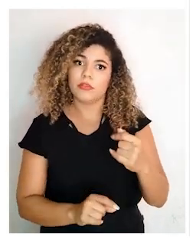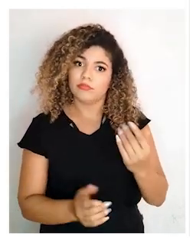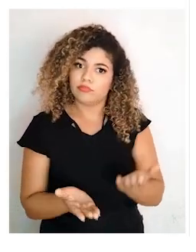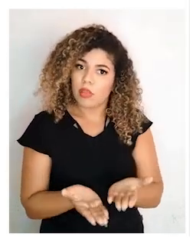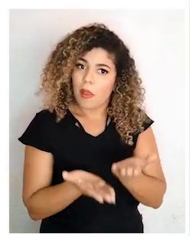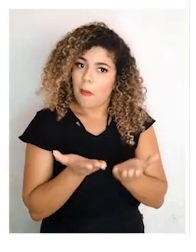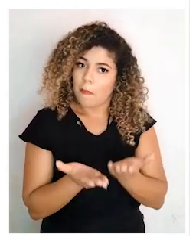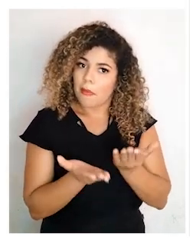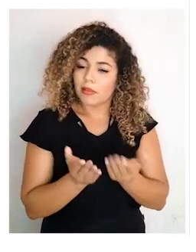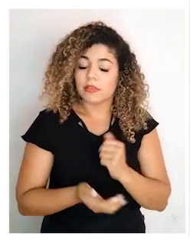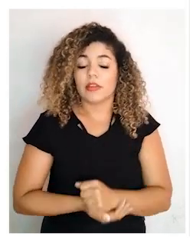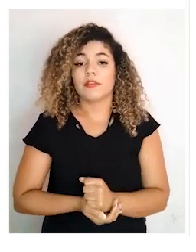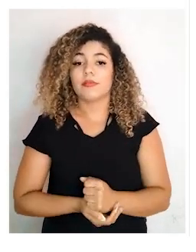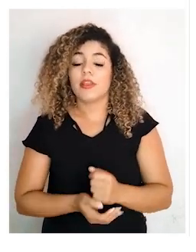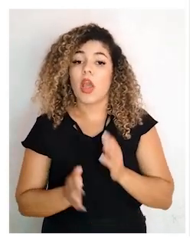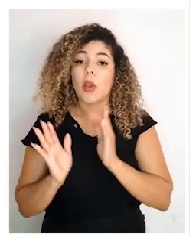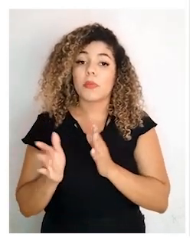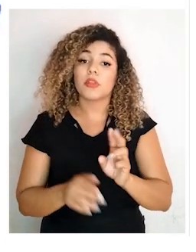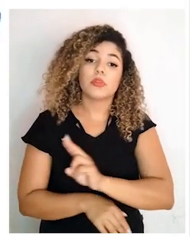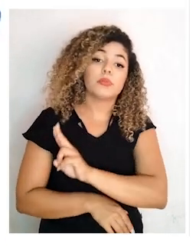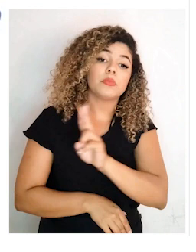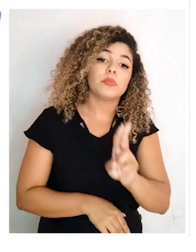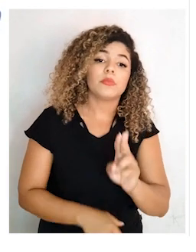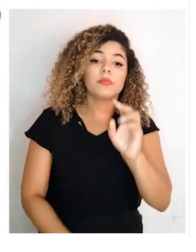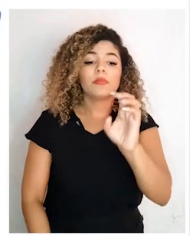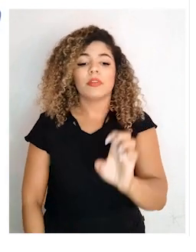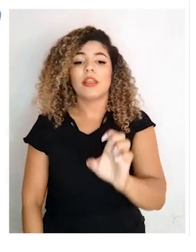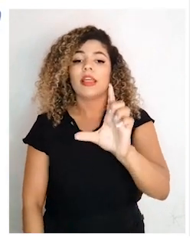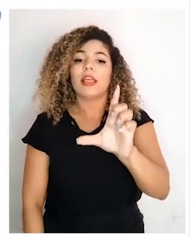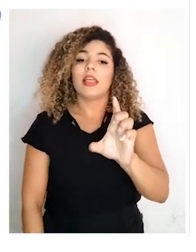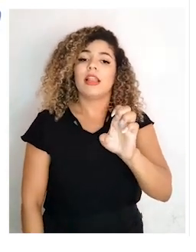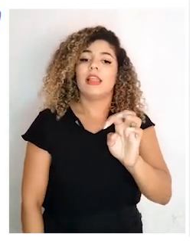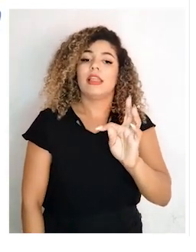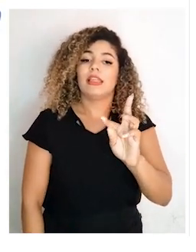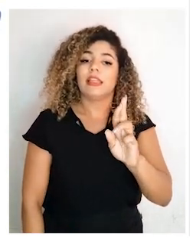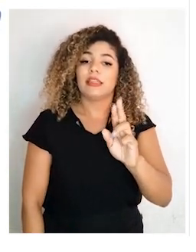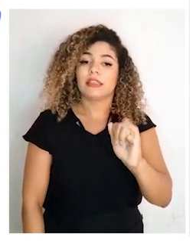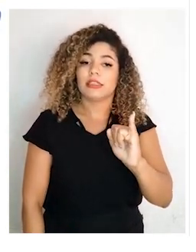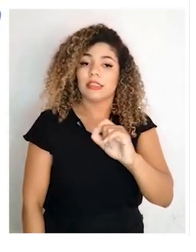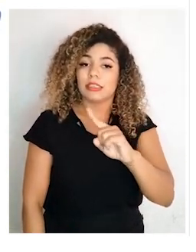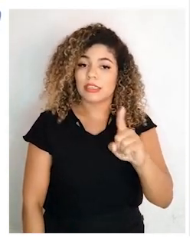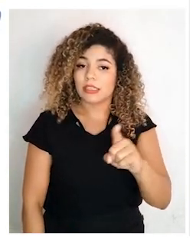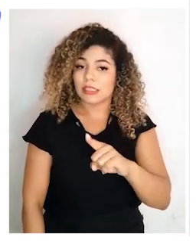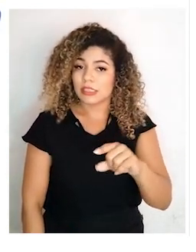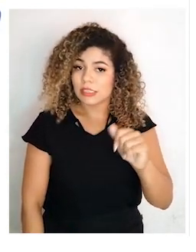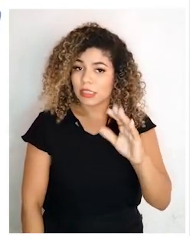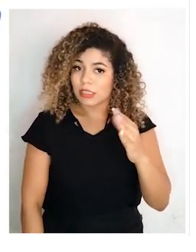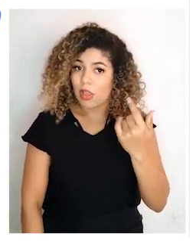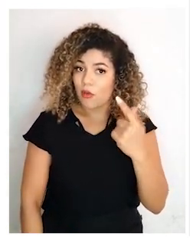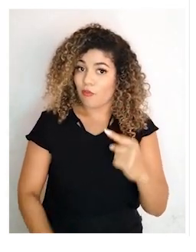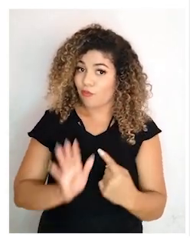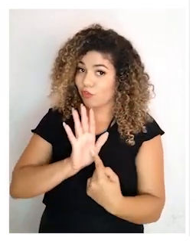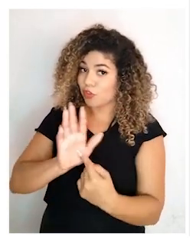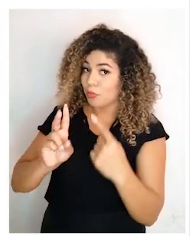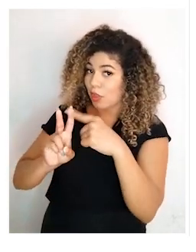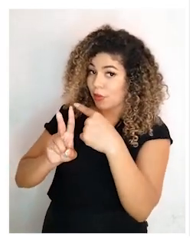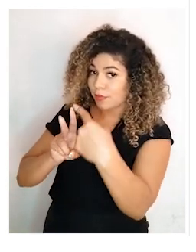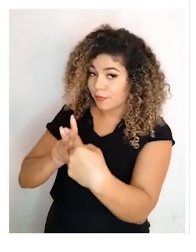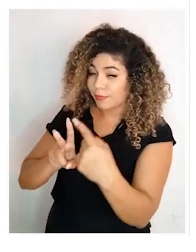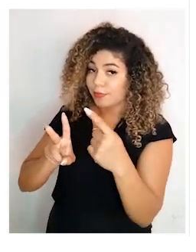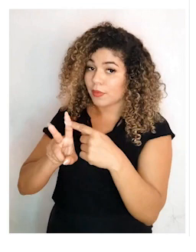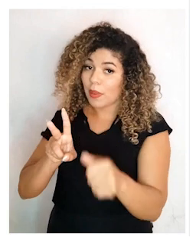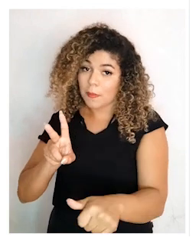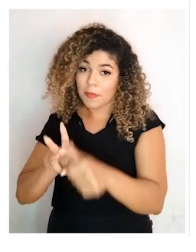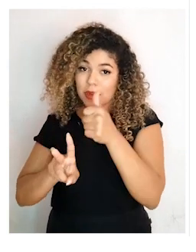este processo damos o nome de eletrização. Vou te mostrar duas formas. Eletrização